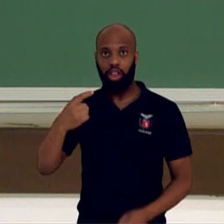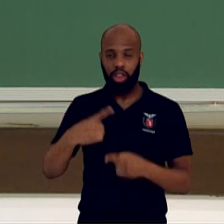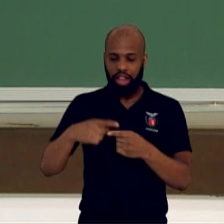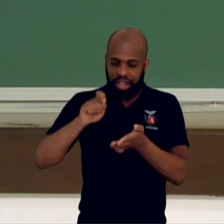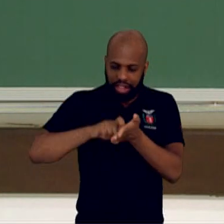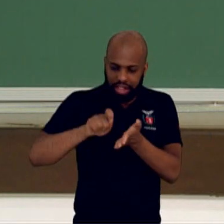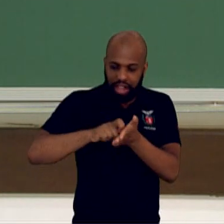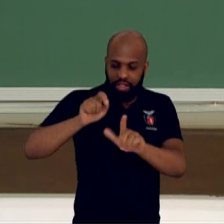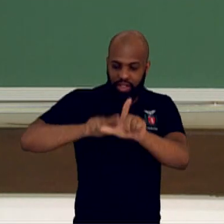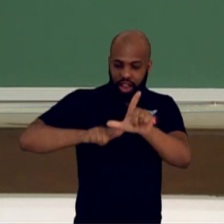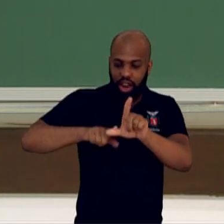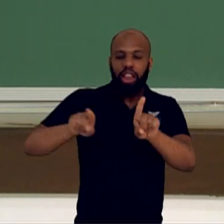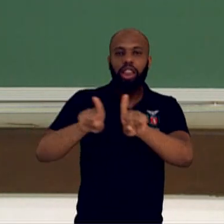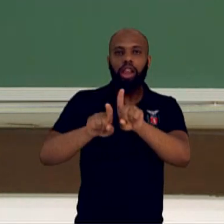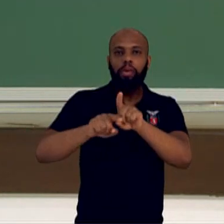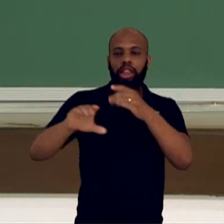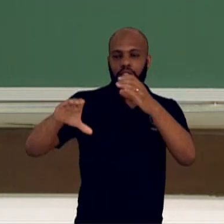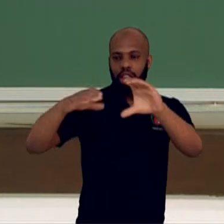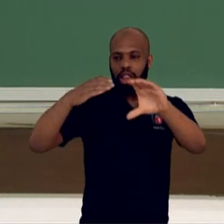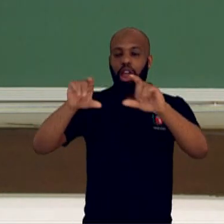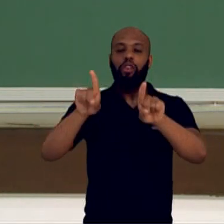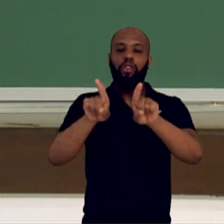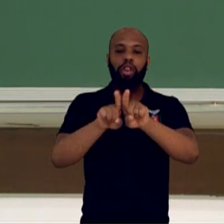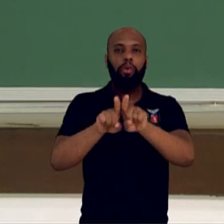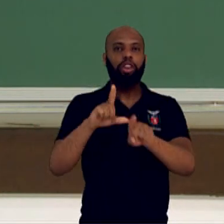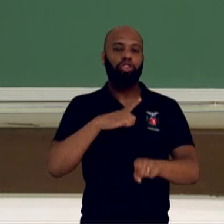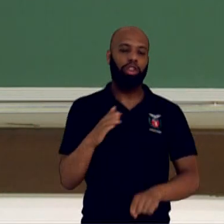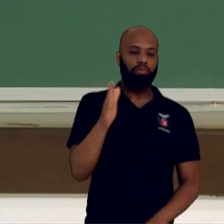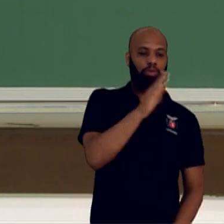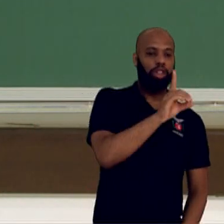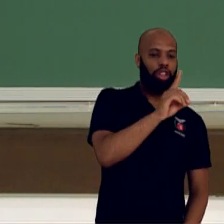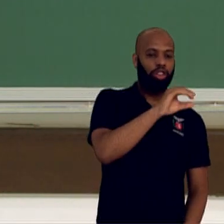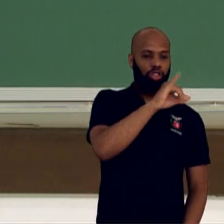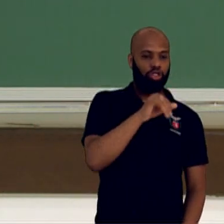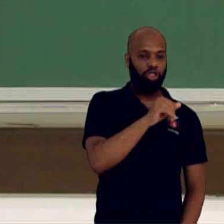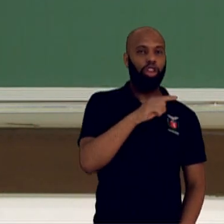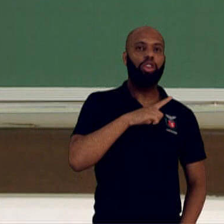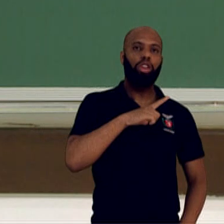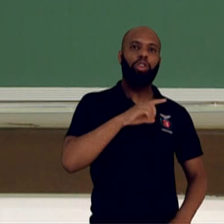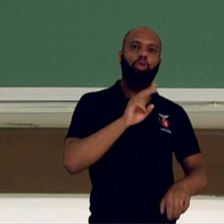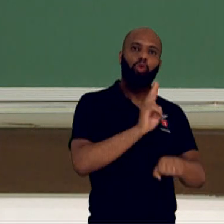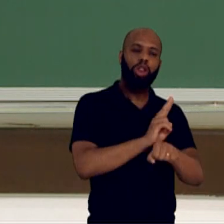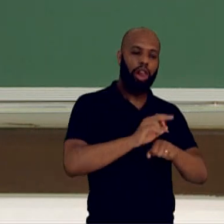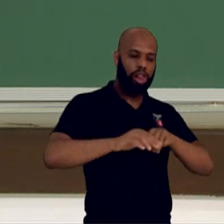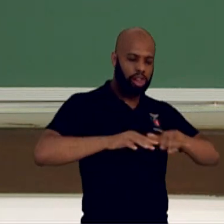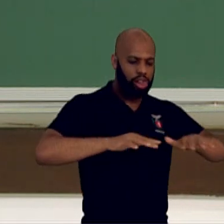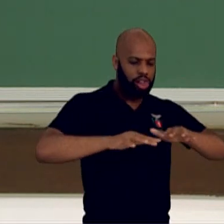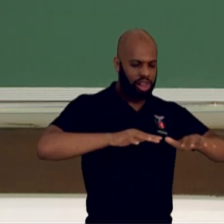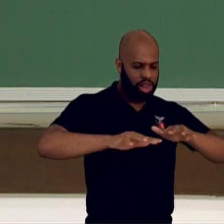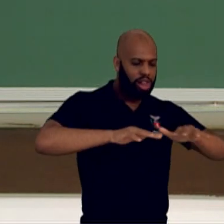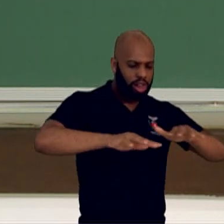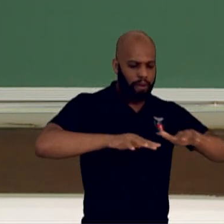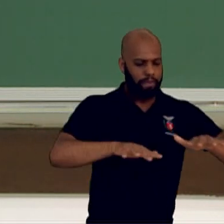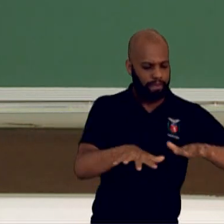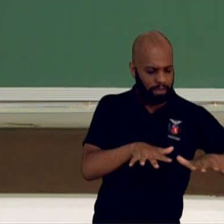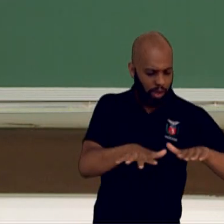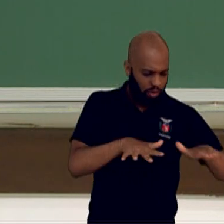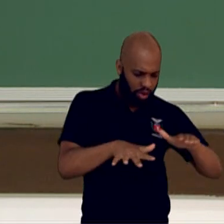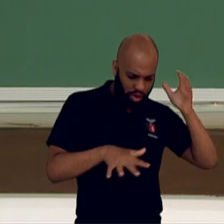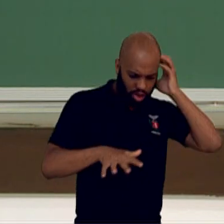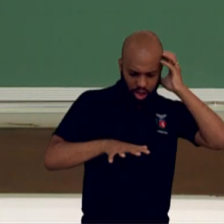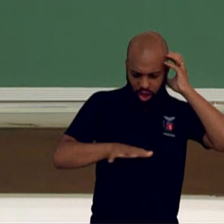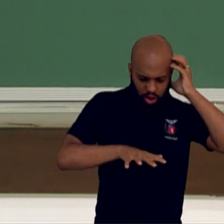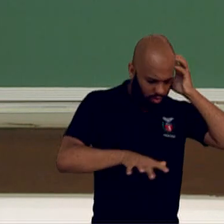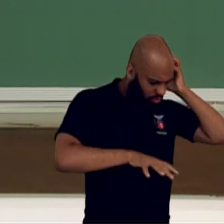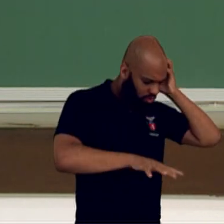as letras e cantavam, e nós tínhamos o DJ que ficava cuidando da parte ali dos instrumentos.